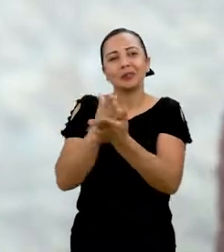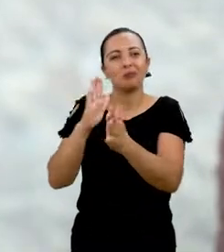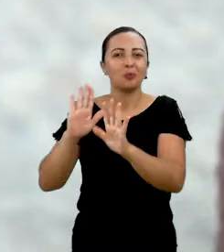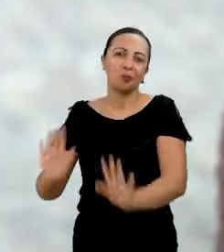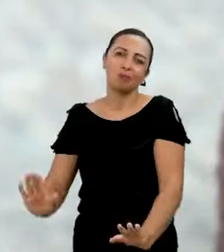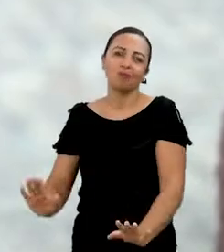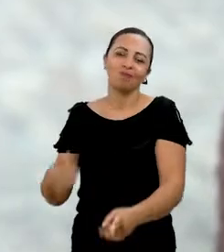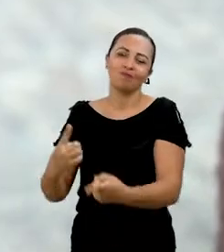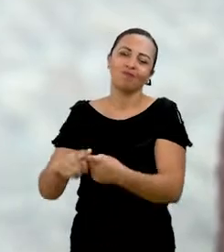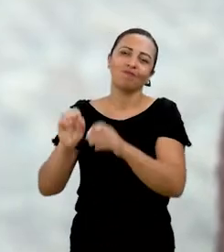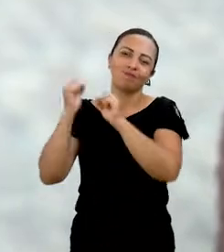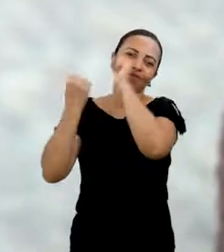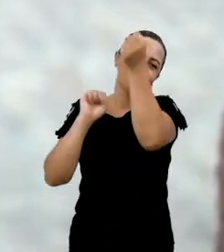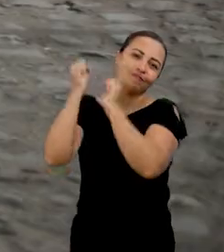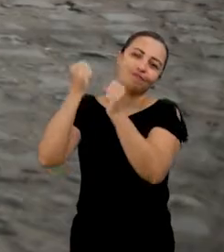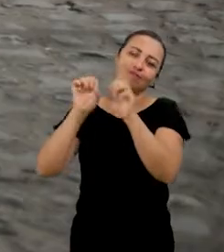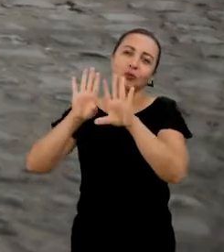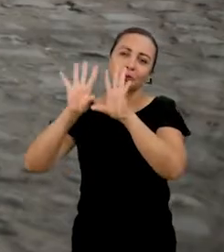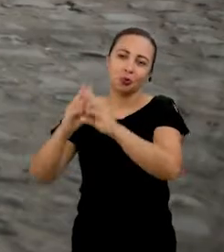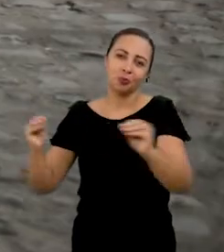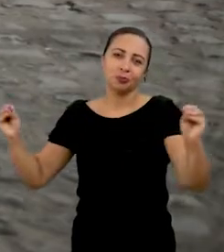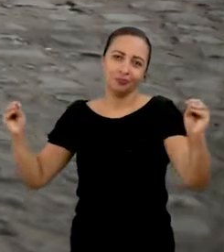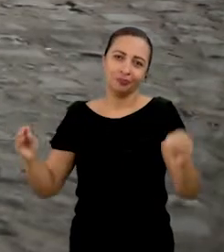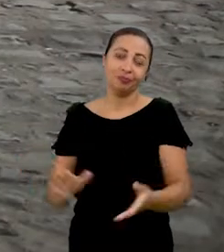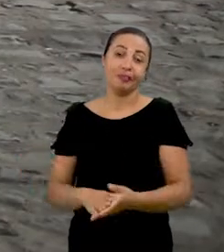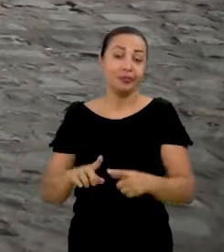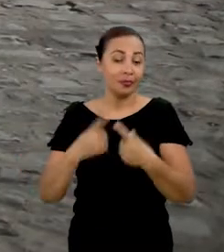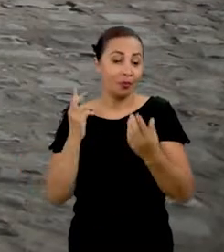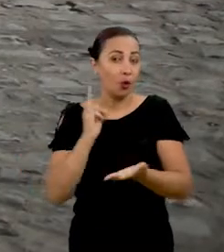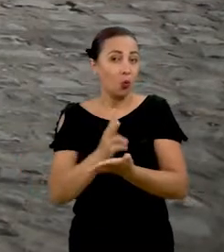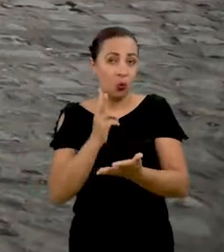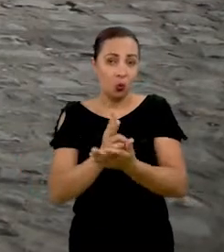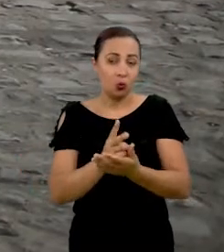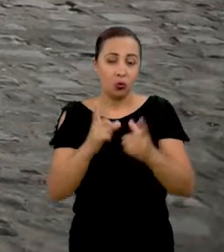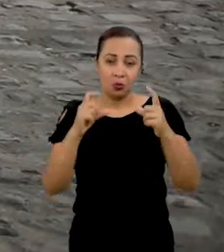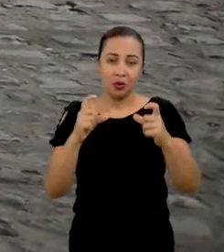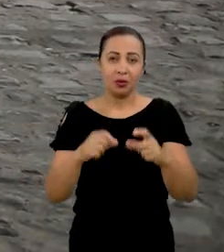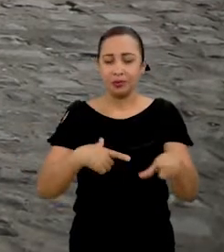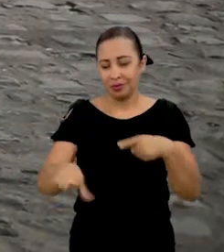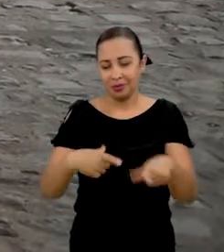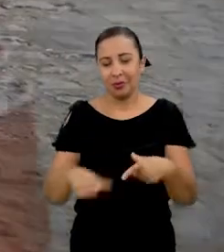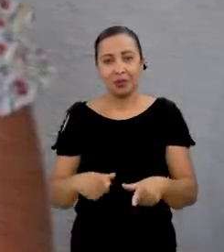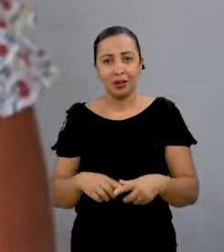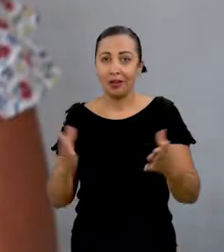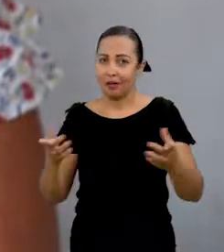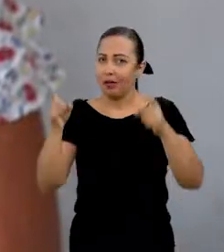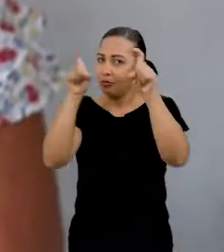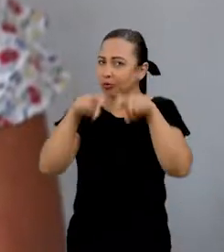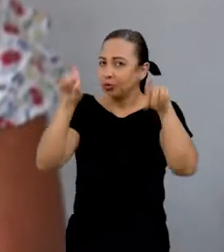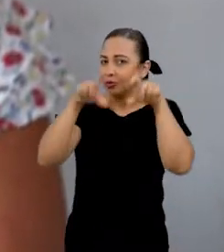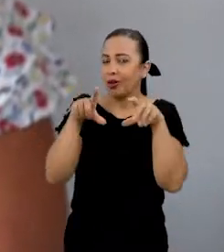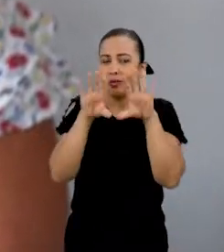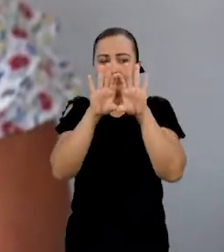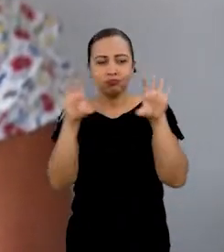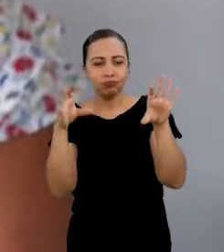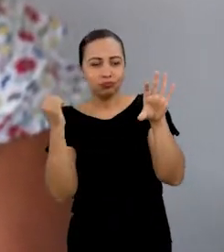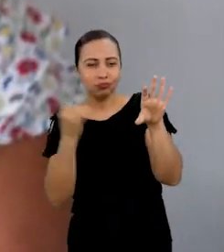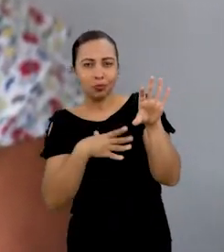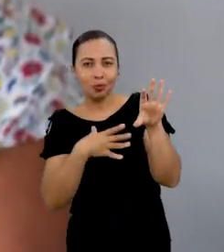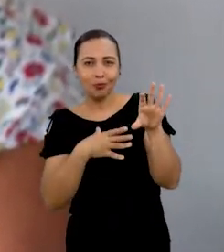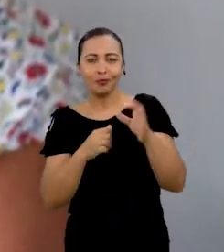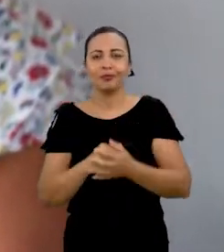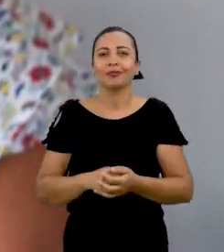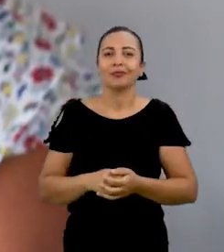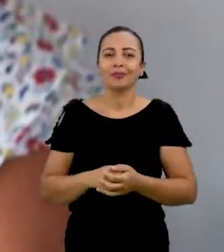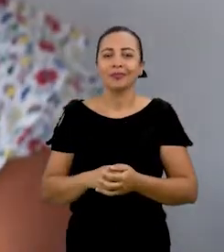eles não existem mais, porque eles não têm mais esse equipamento. Porém, eles continuam no Mercado Central, né, trabalhando já de forma digital, com a